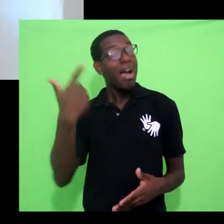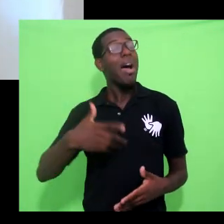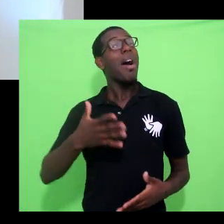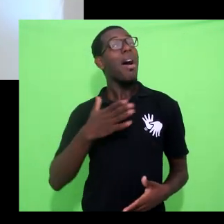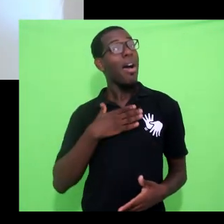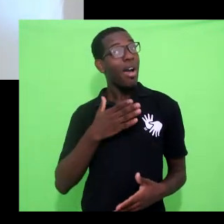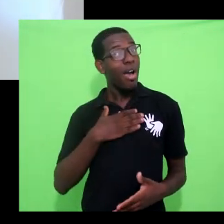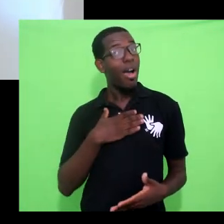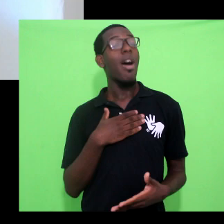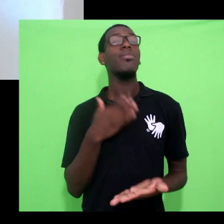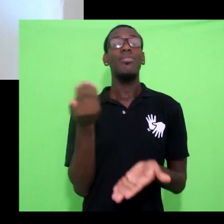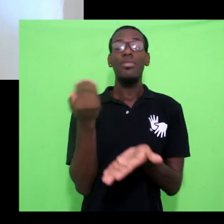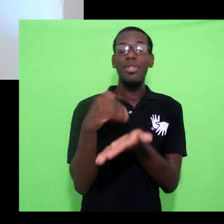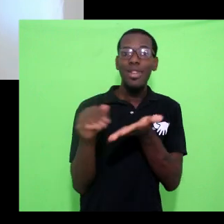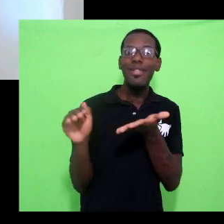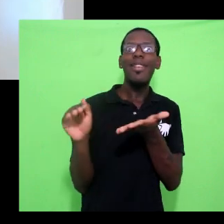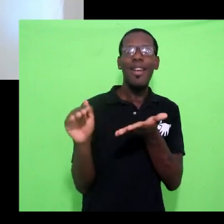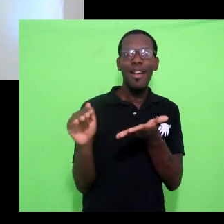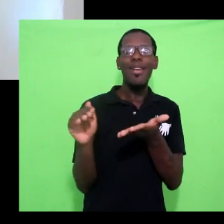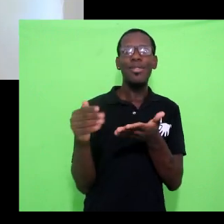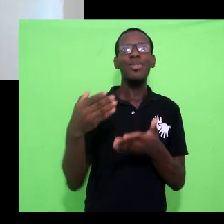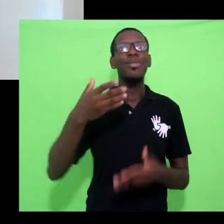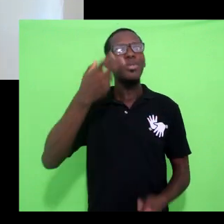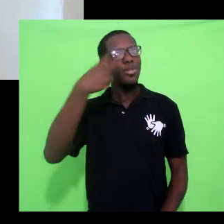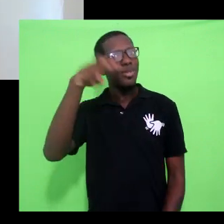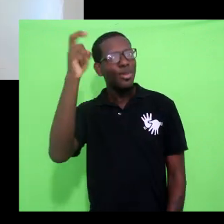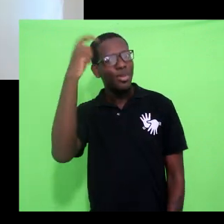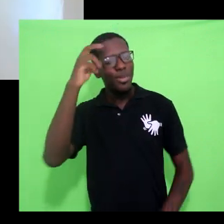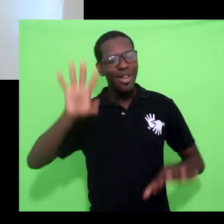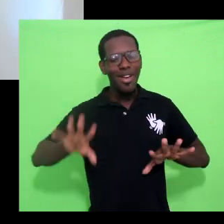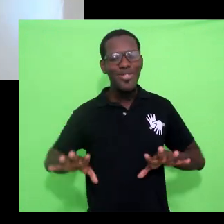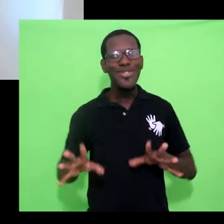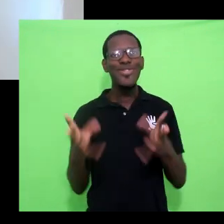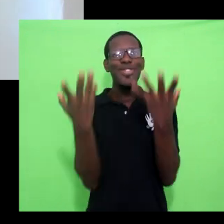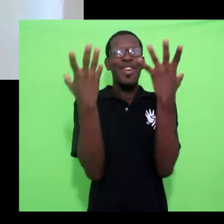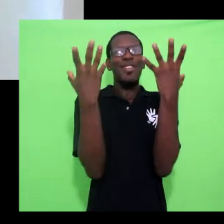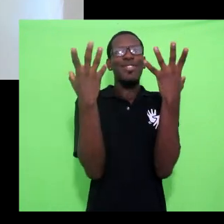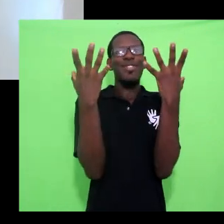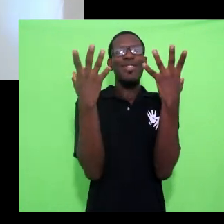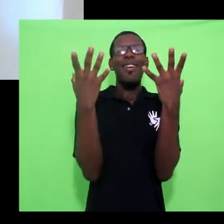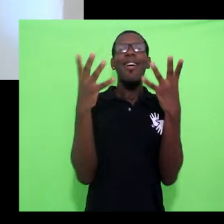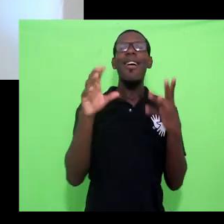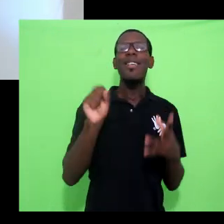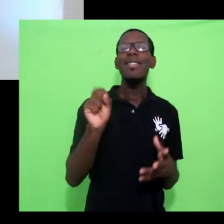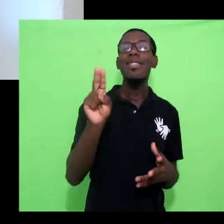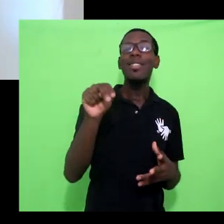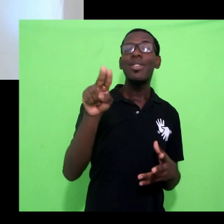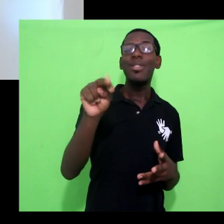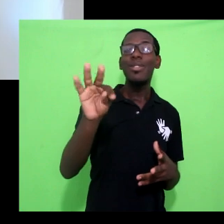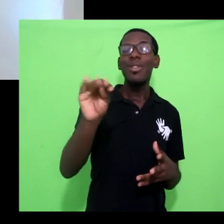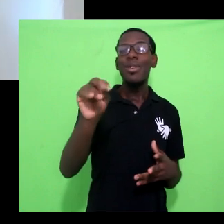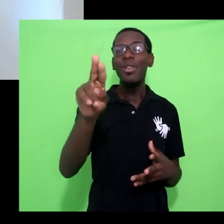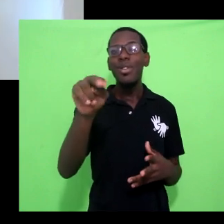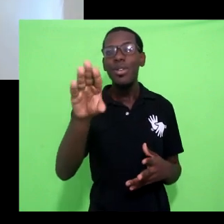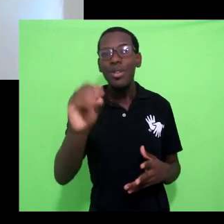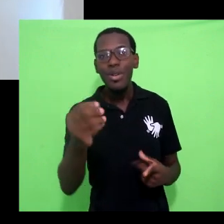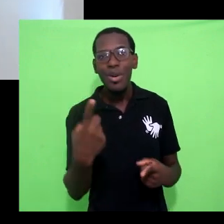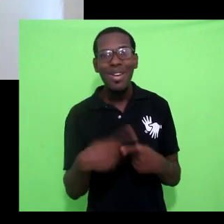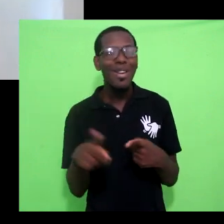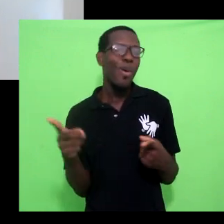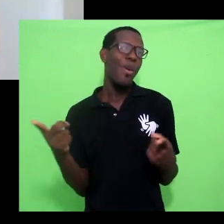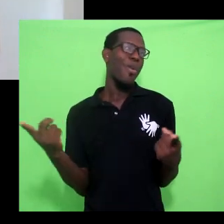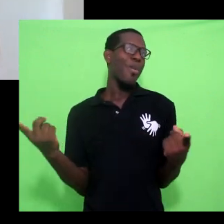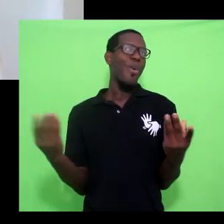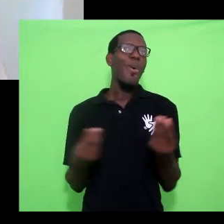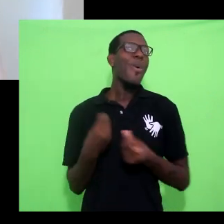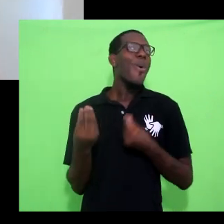padroeiro de Santo Antônio, né? Inclusive a Secretaria de Cultura, atualmente eu estou também como secretário de Cultura da cidade de Nova Iguaçu.